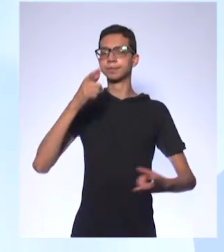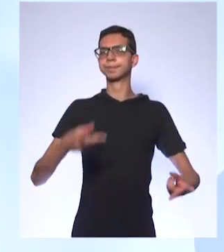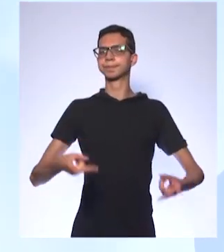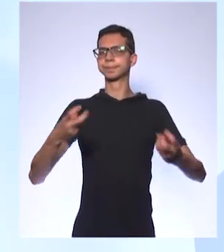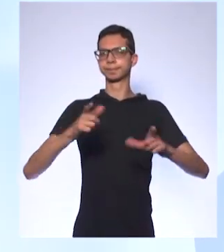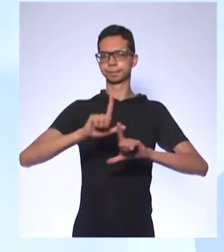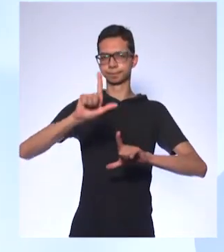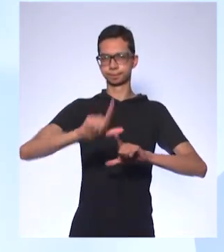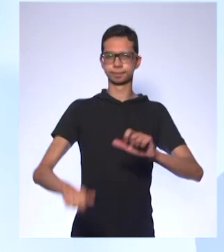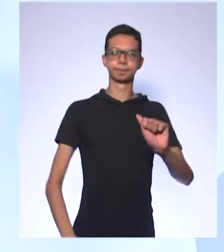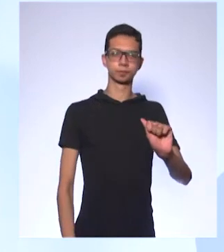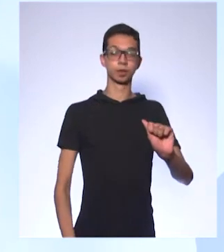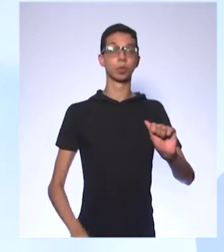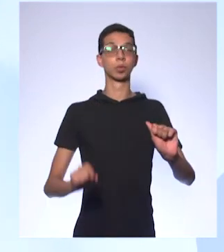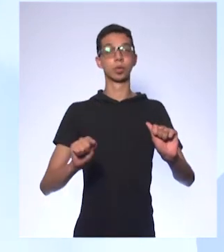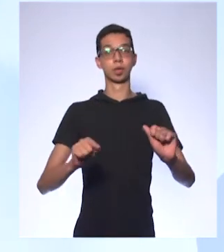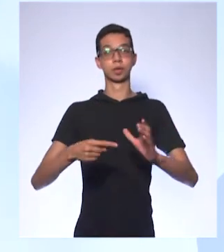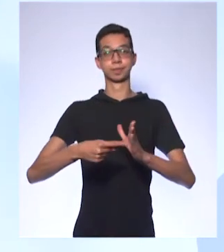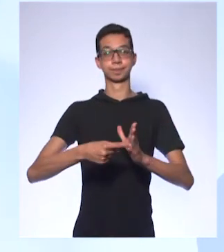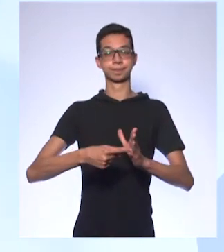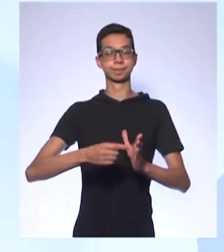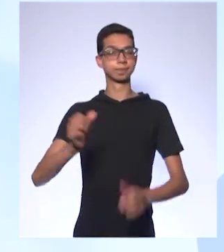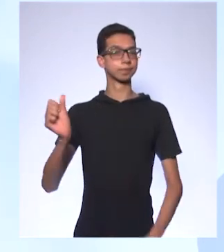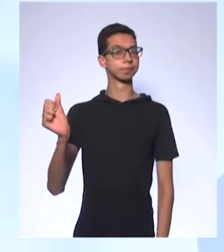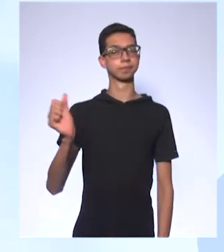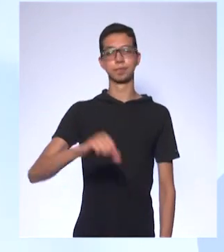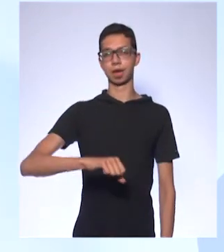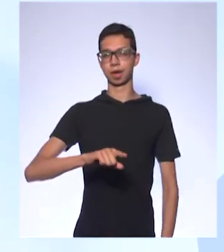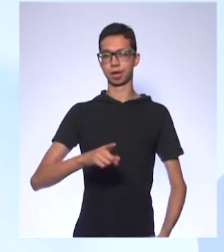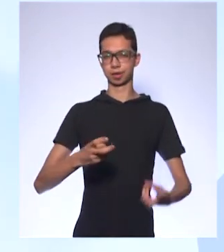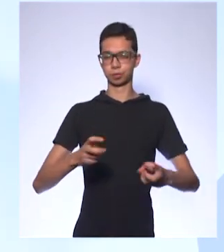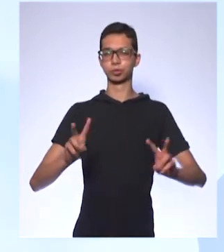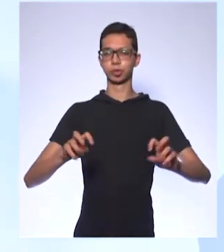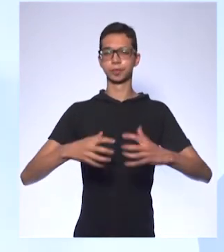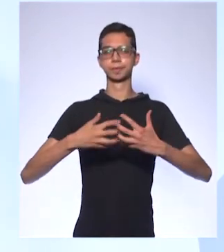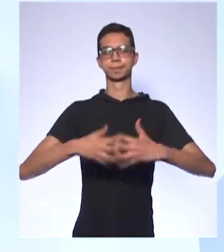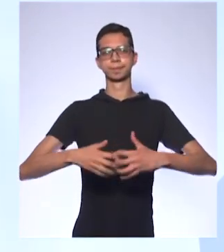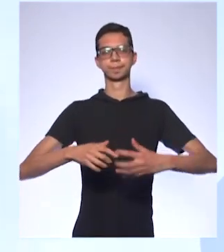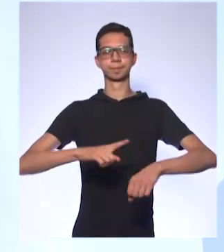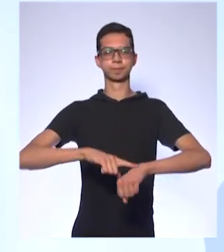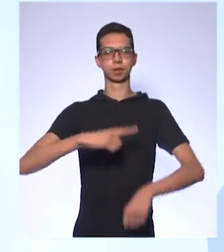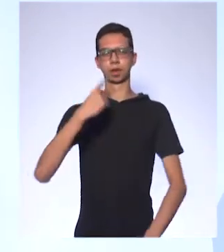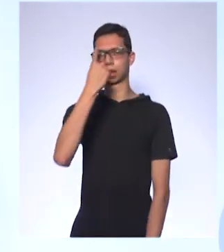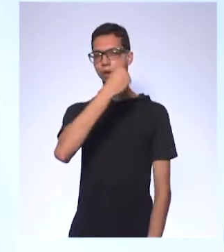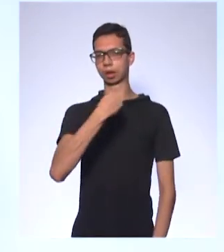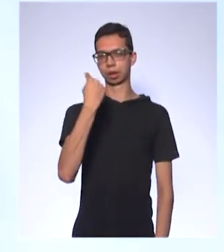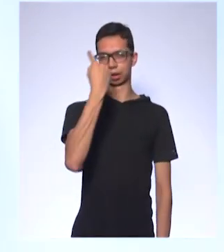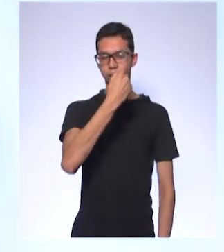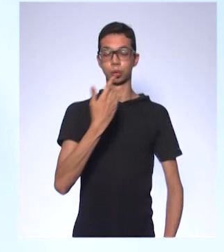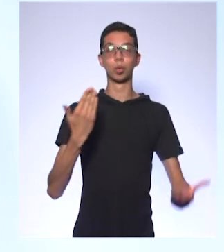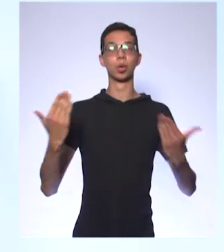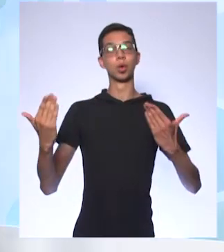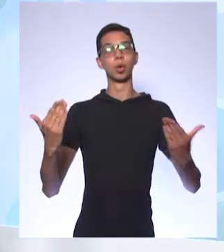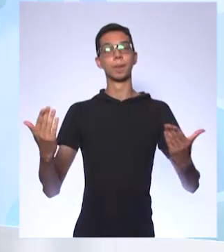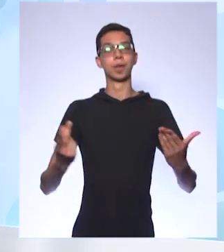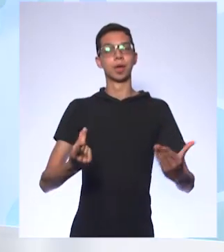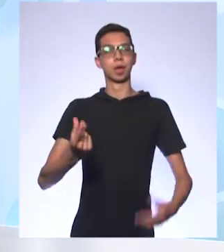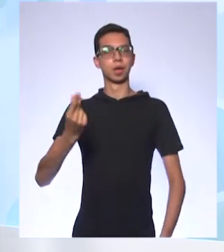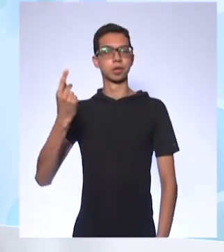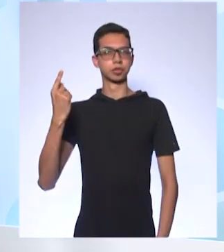letra A, denunciando a má qualidade dos relógios modernos em relação aos antigos. Seria isso?